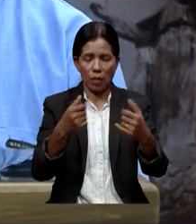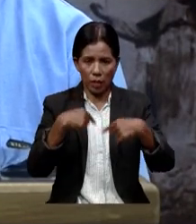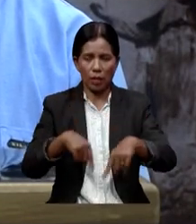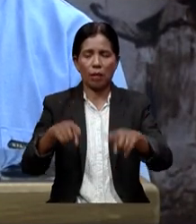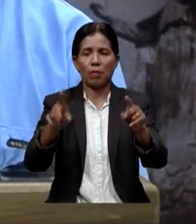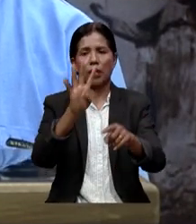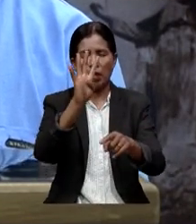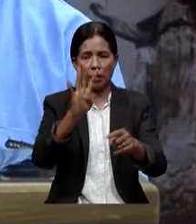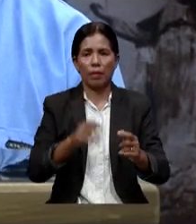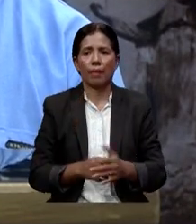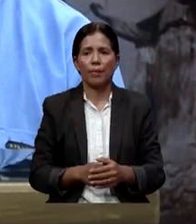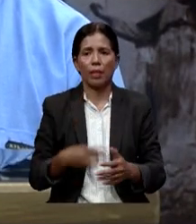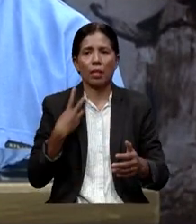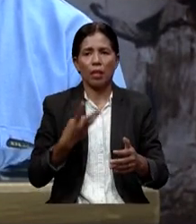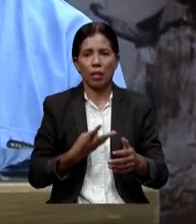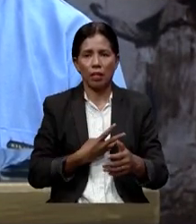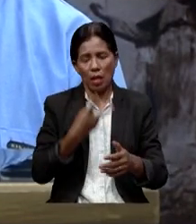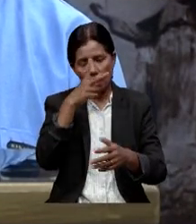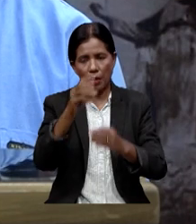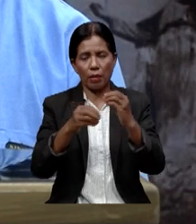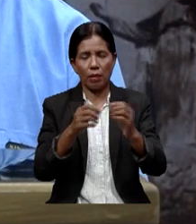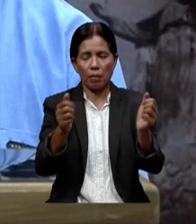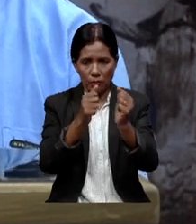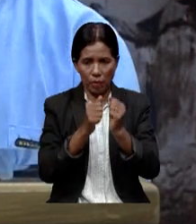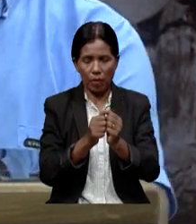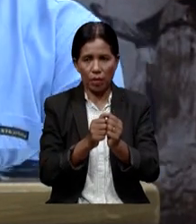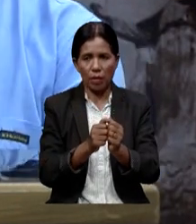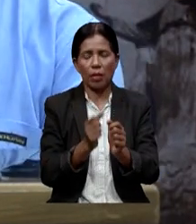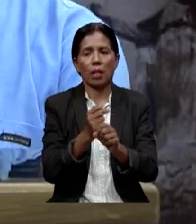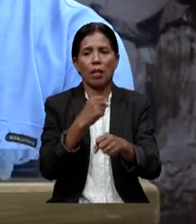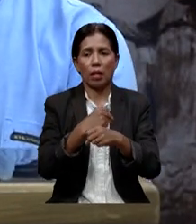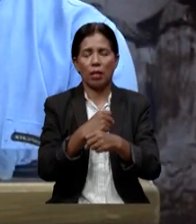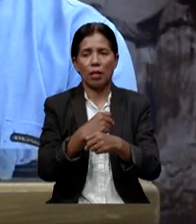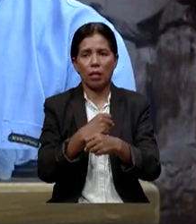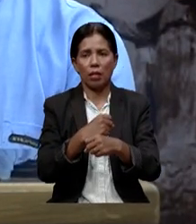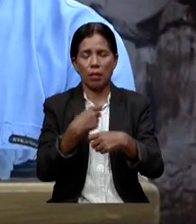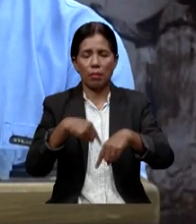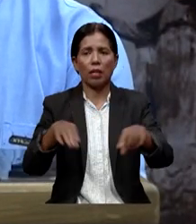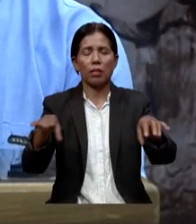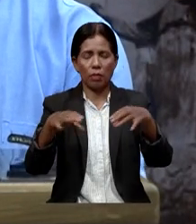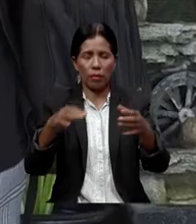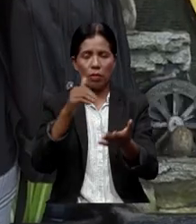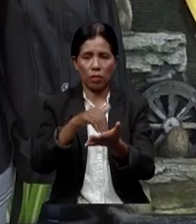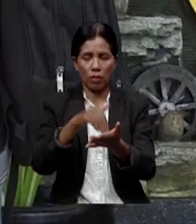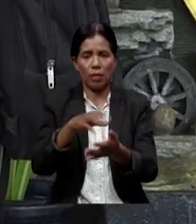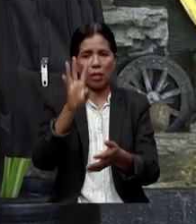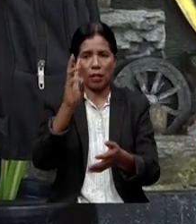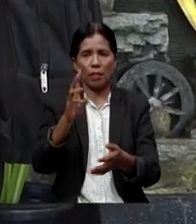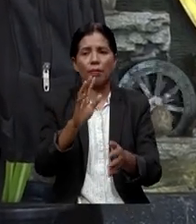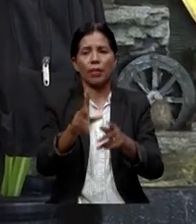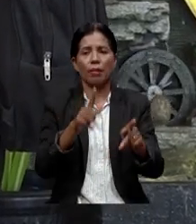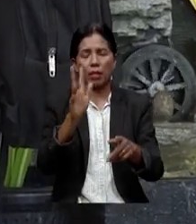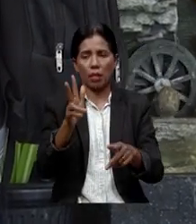da Lhatnian, e tu assiste, acompanha, que foi na Kalau, pela passa cidade vai estudo. Bolseiro na entorno de Selima,